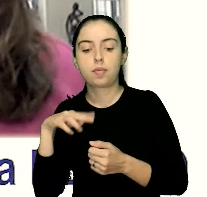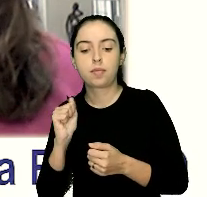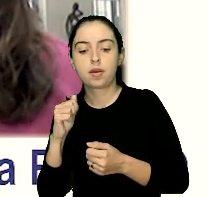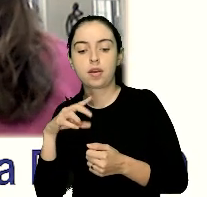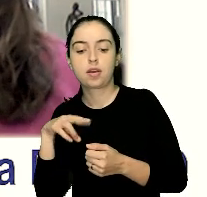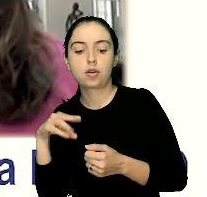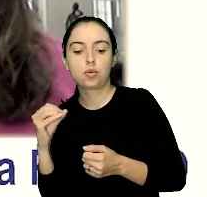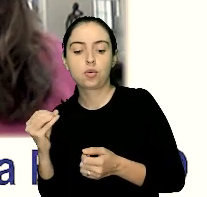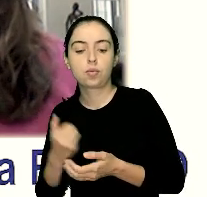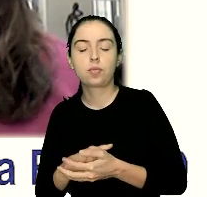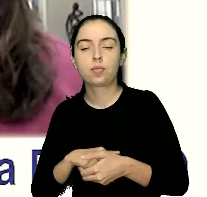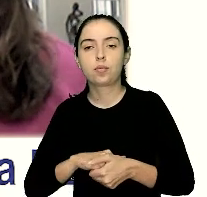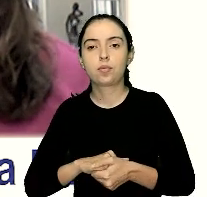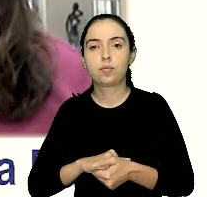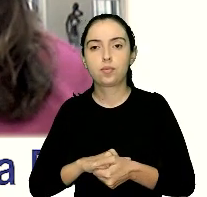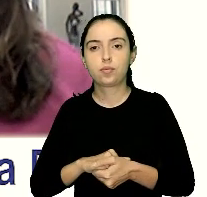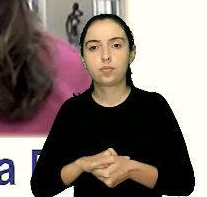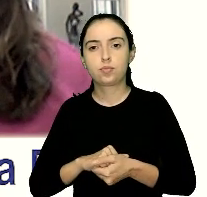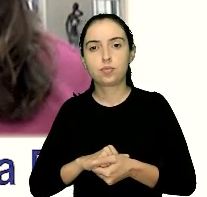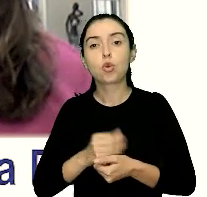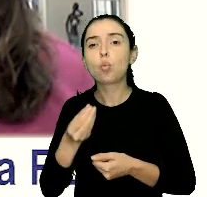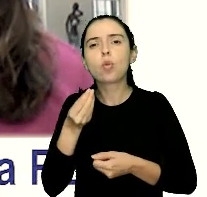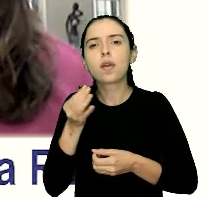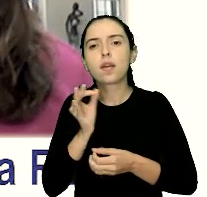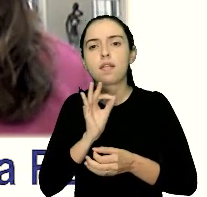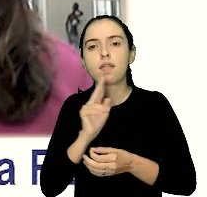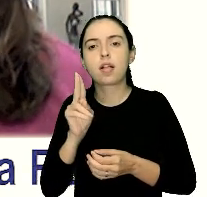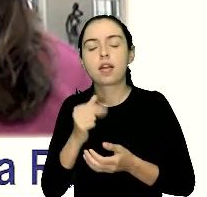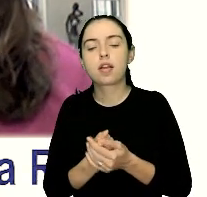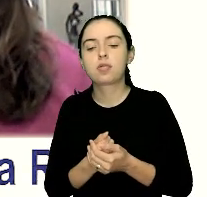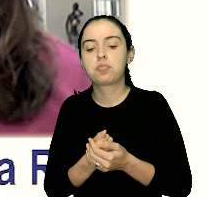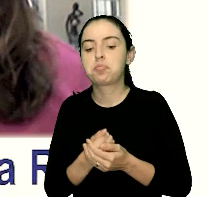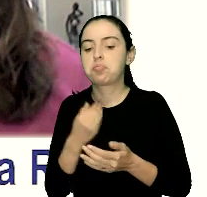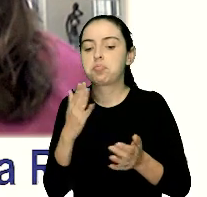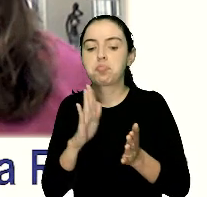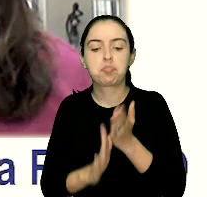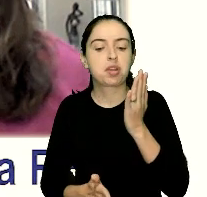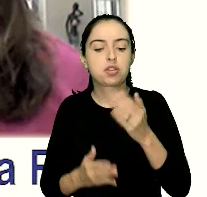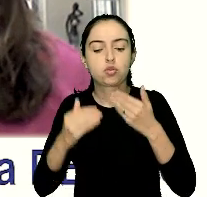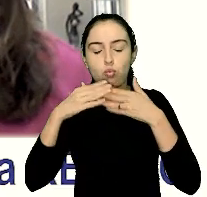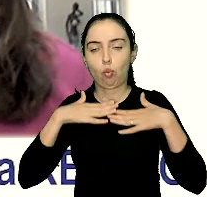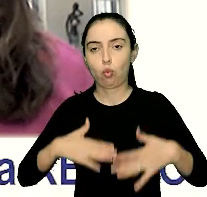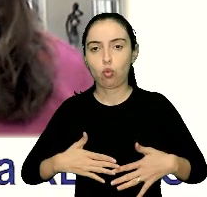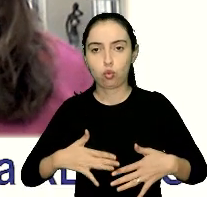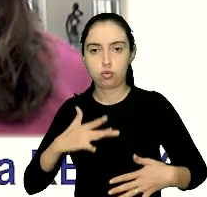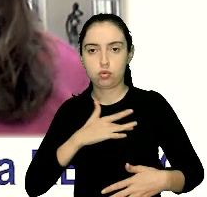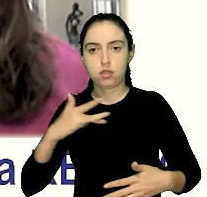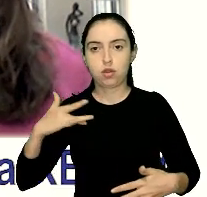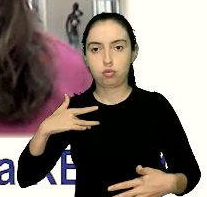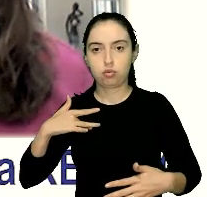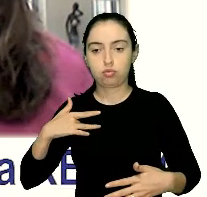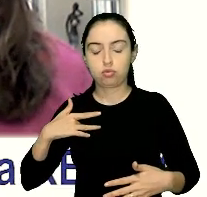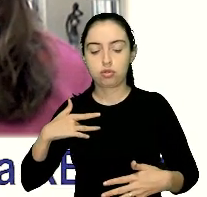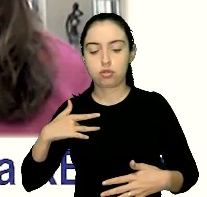Significa dizer que não basta você ter um corpo sadio, e a saúde é resultado do